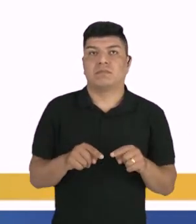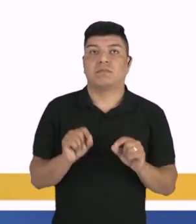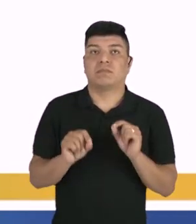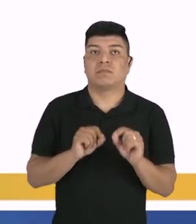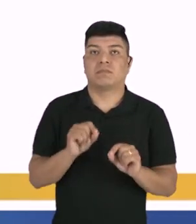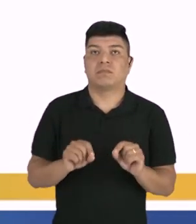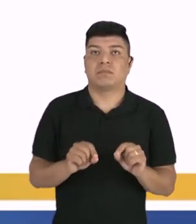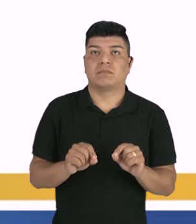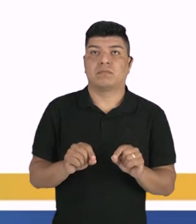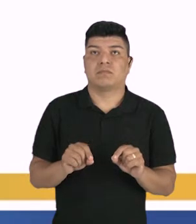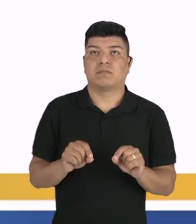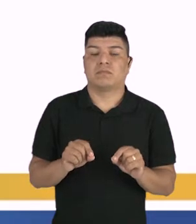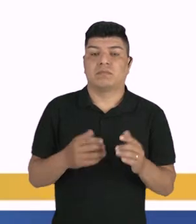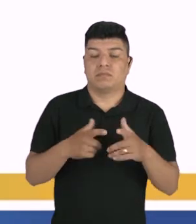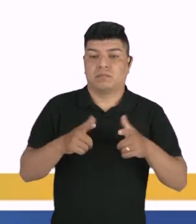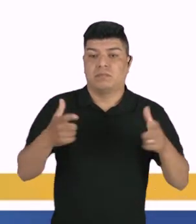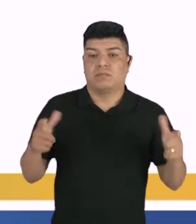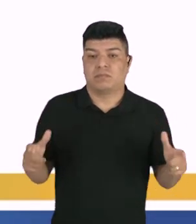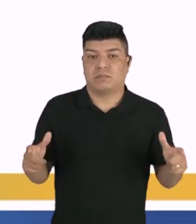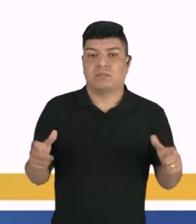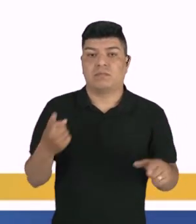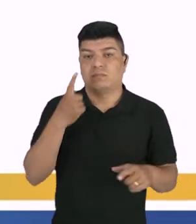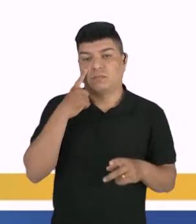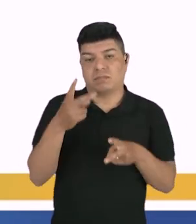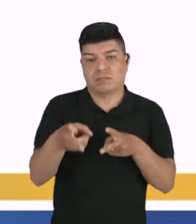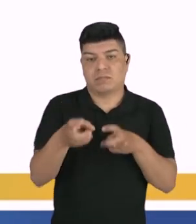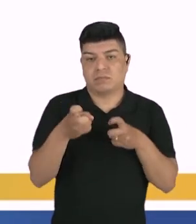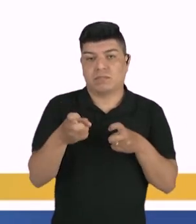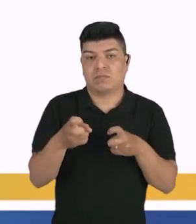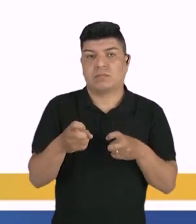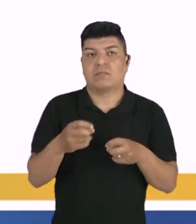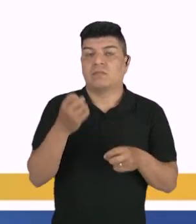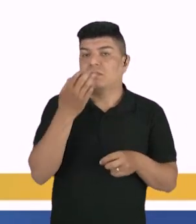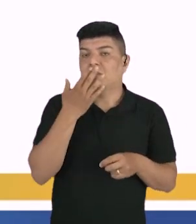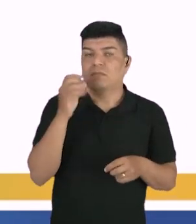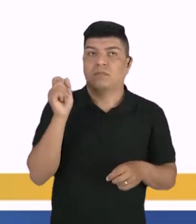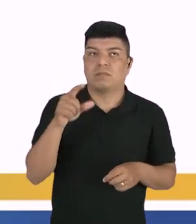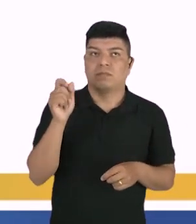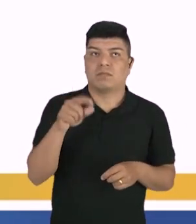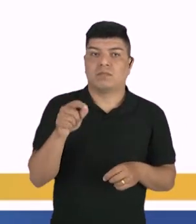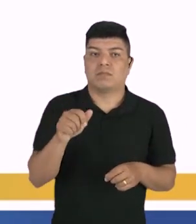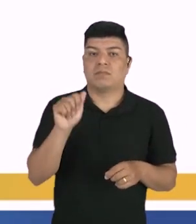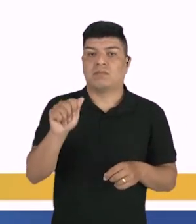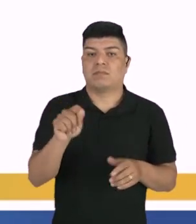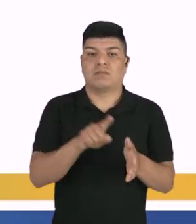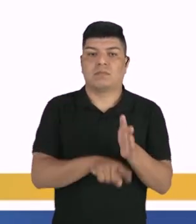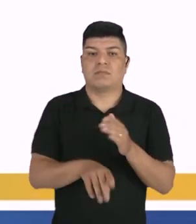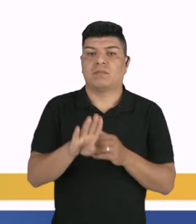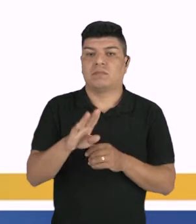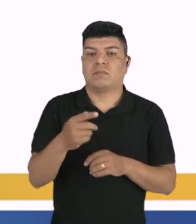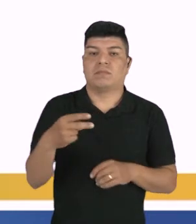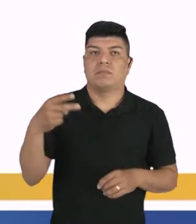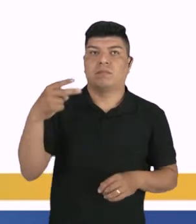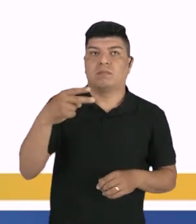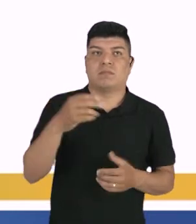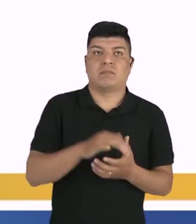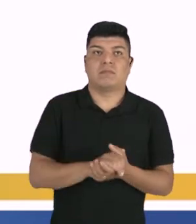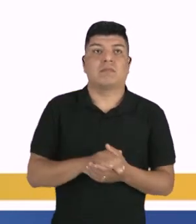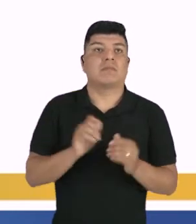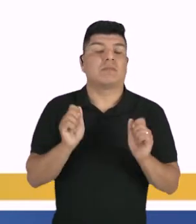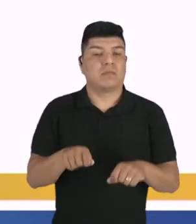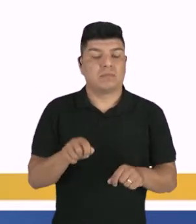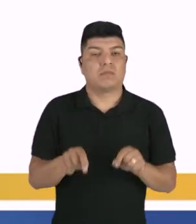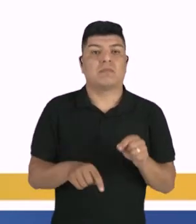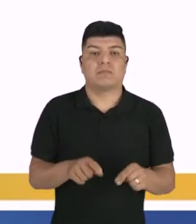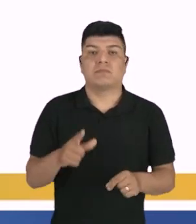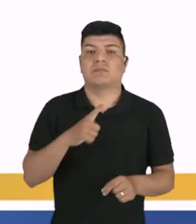suportes os lados do quadrado maior. Note que a área do quadrado azul é A menos B ao quadrado, mas a área do quadrado azul pode